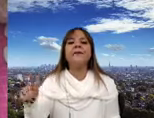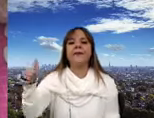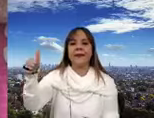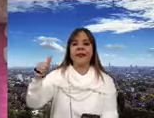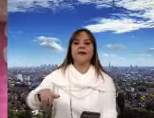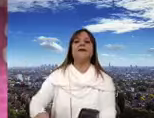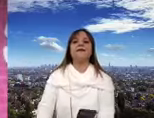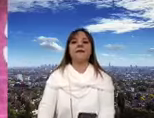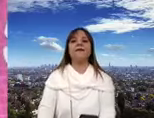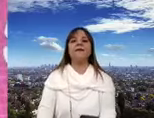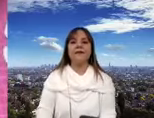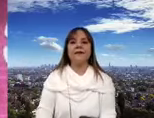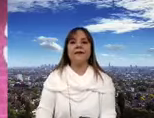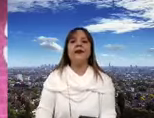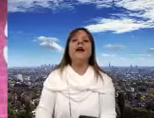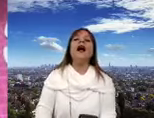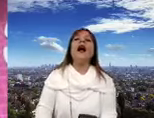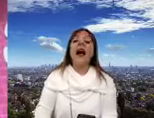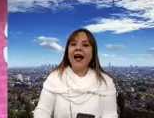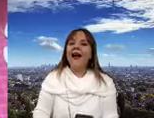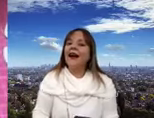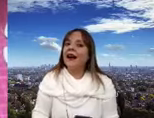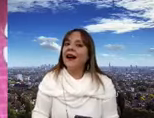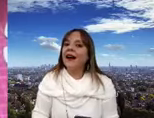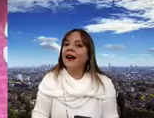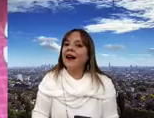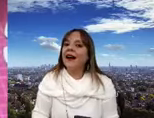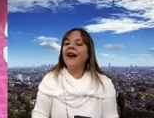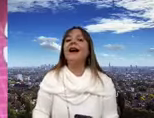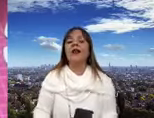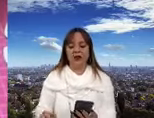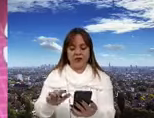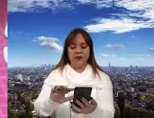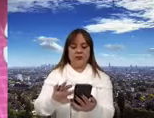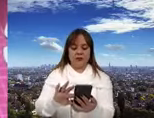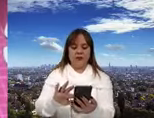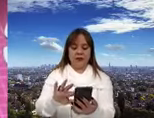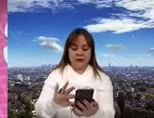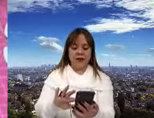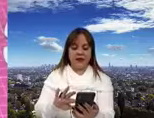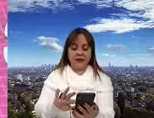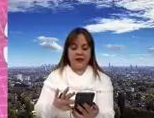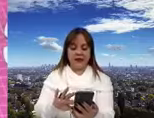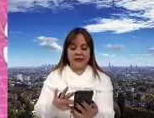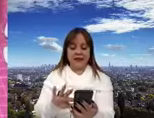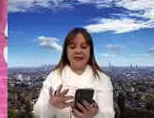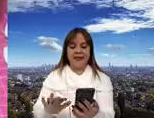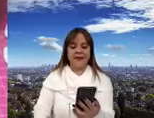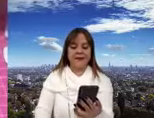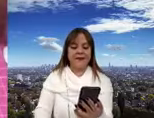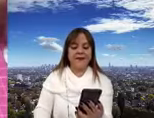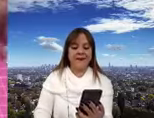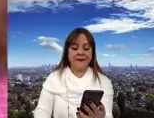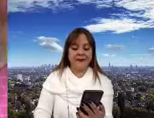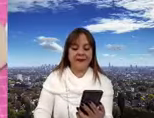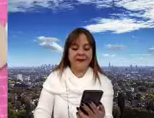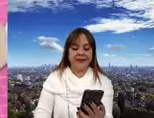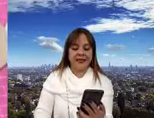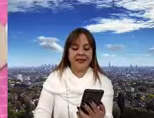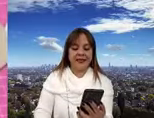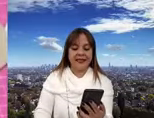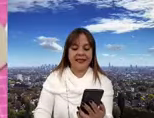não tá, Lili, mas é só 1 centímetro para cá, 1 para cá. Ah, ótimo. Tá? Aí, Lili, como que